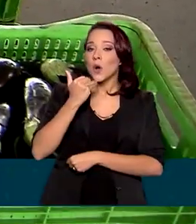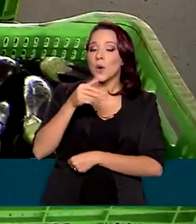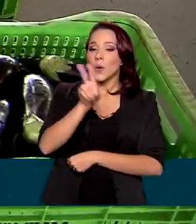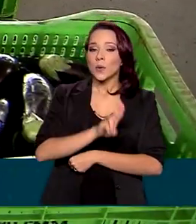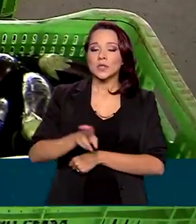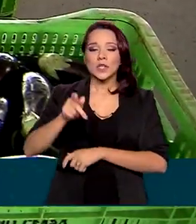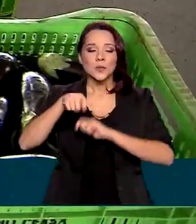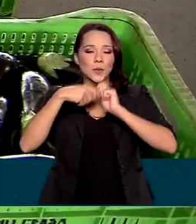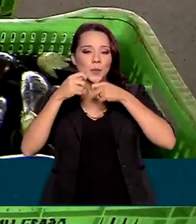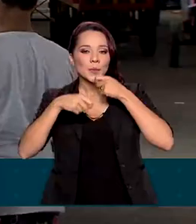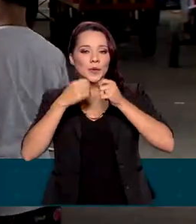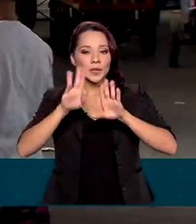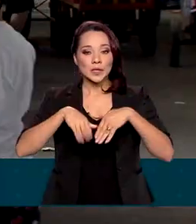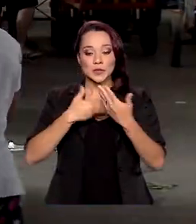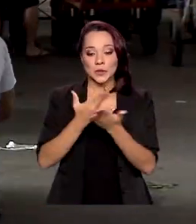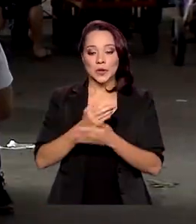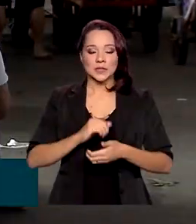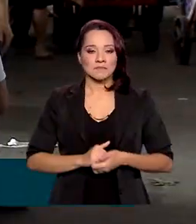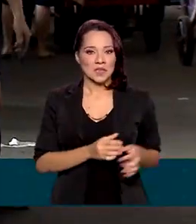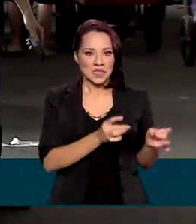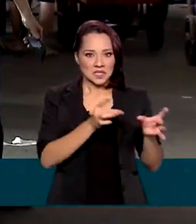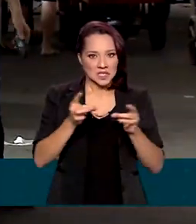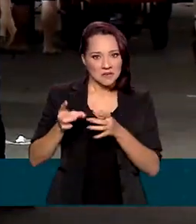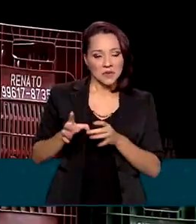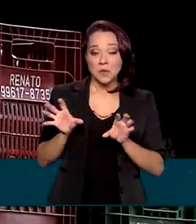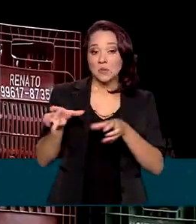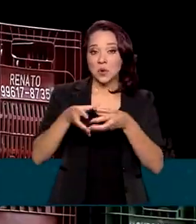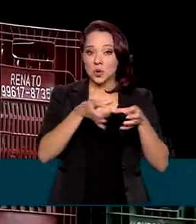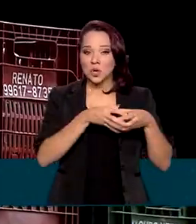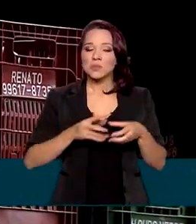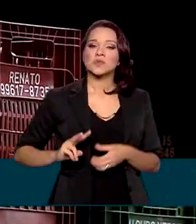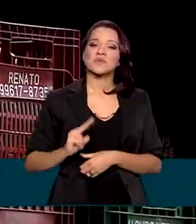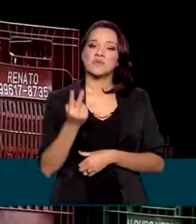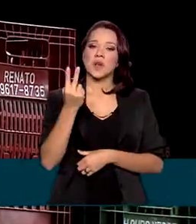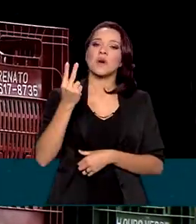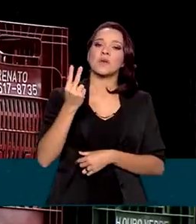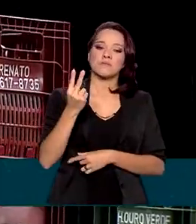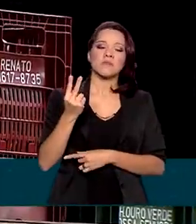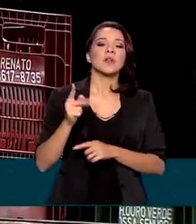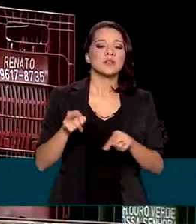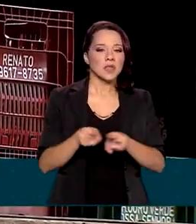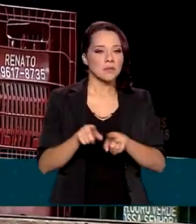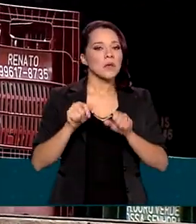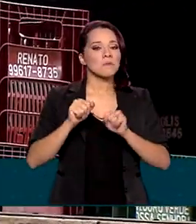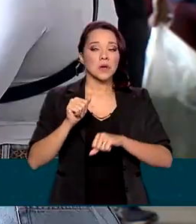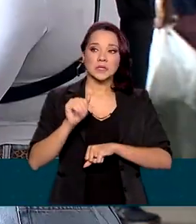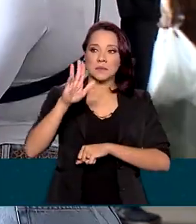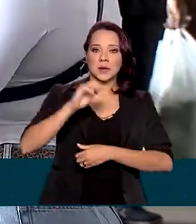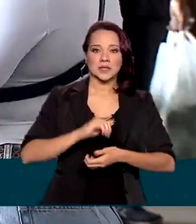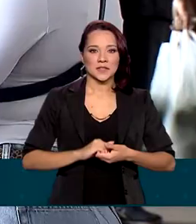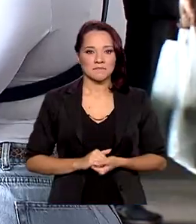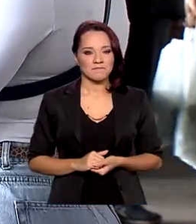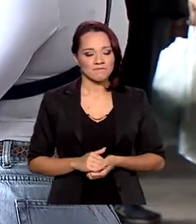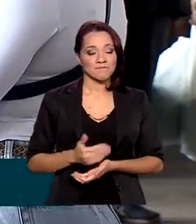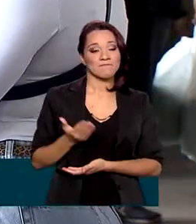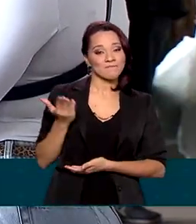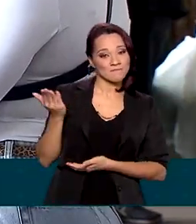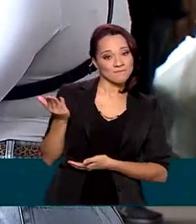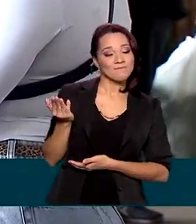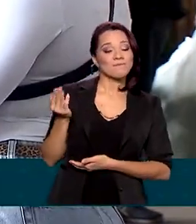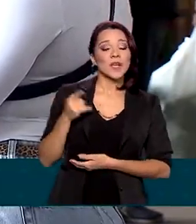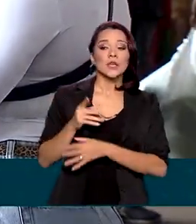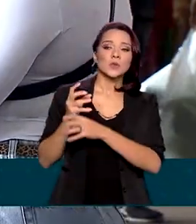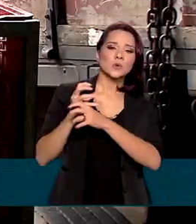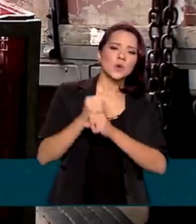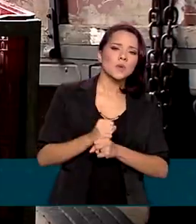na merenda das escolas. Se a venda for feita por grupos, o valor comercializado também pode ser maior. Neste caso, entra na